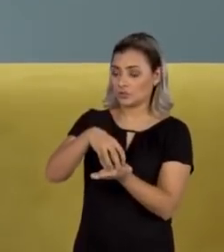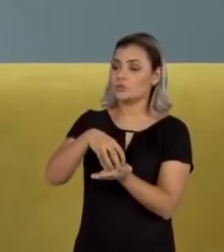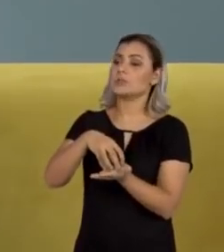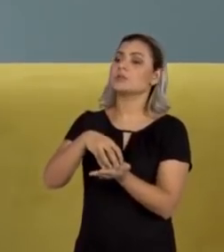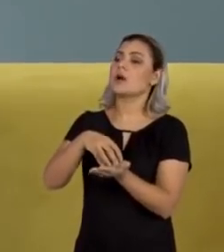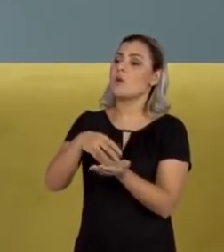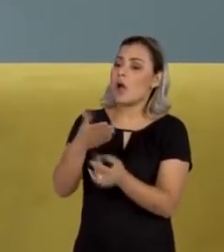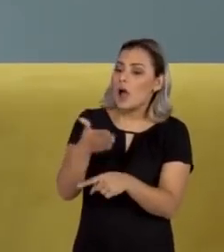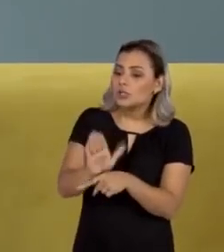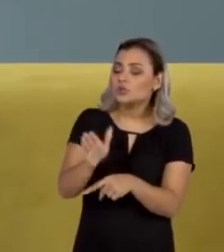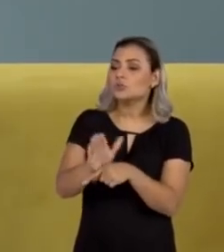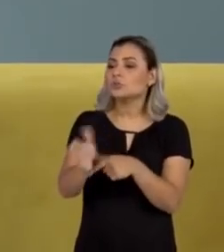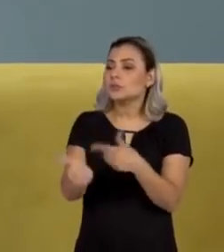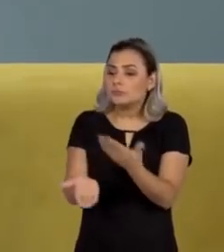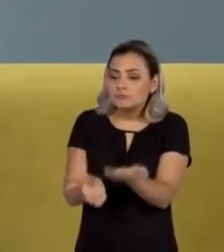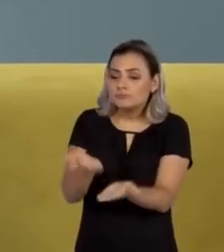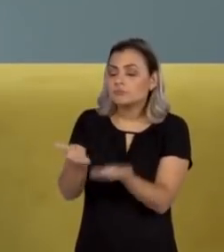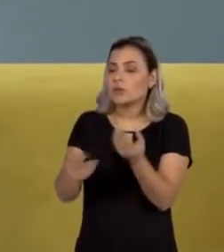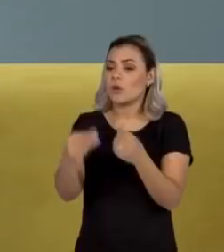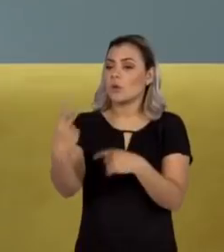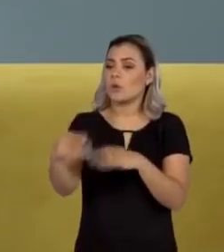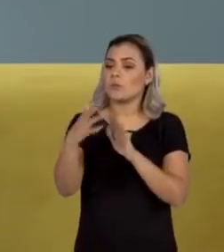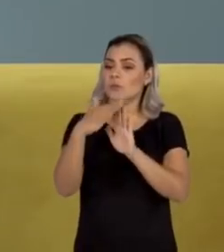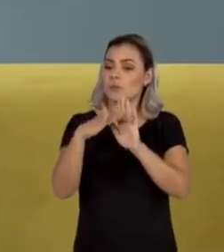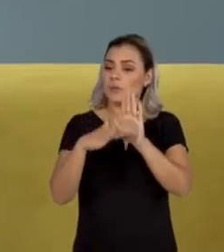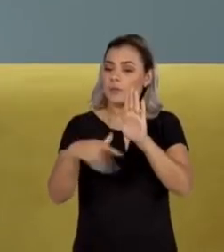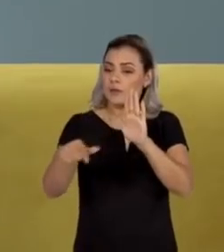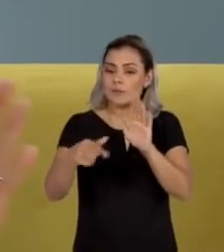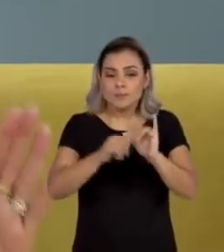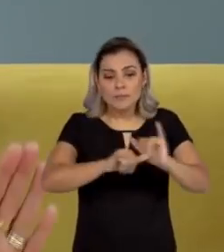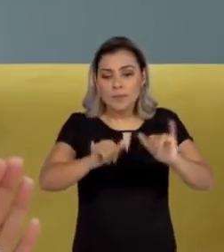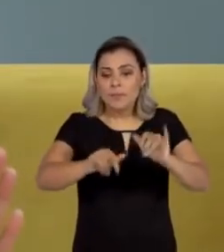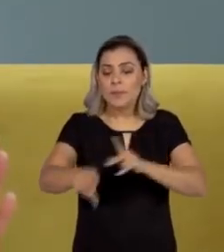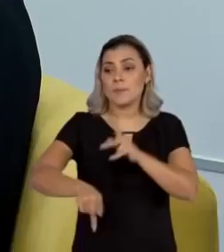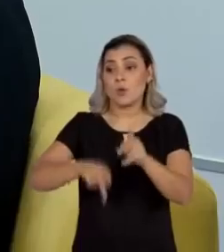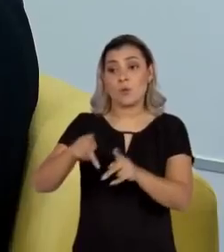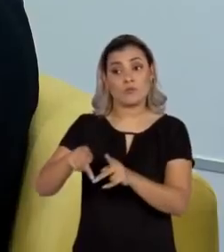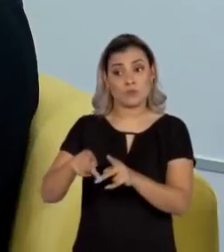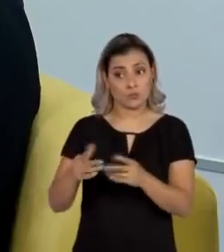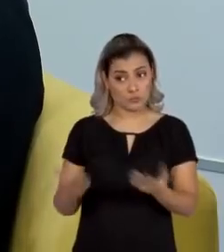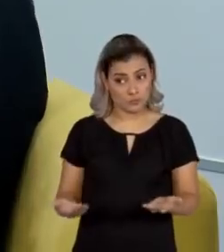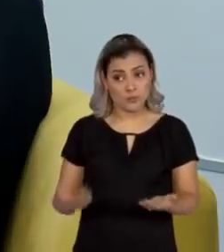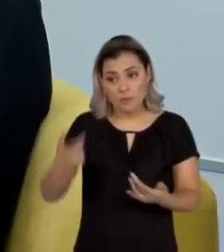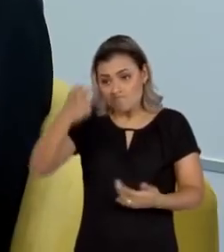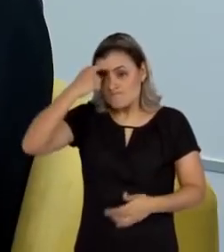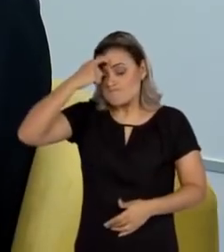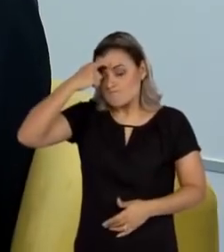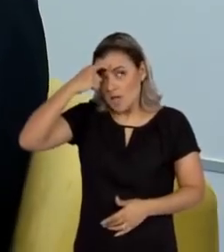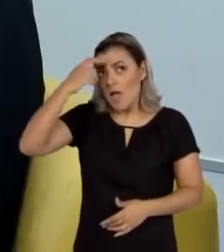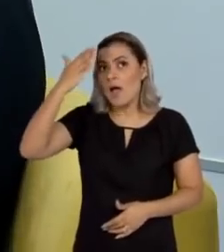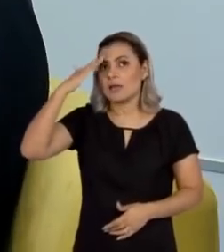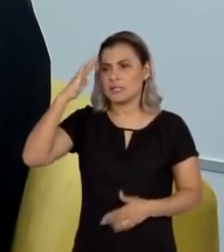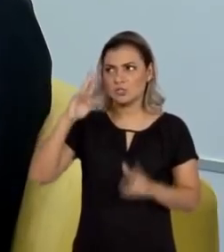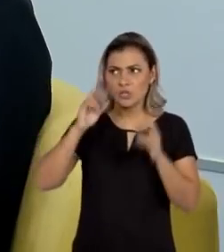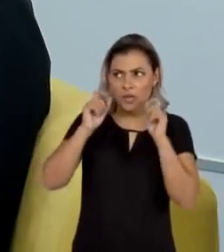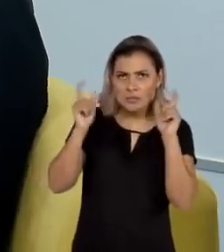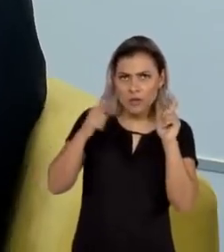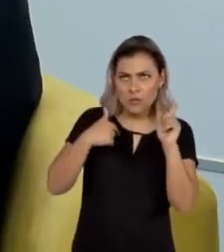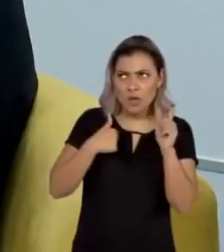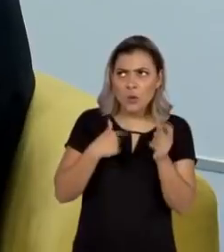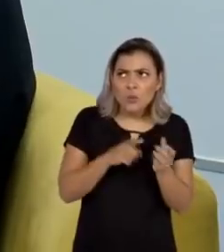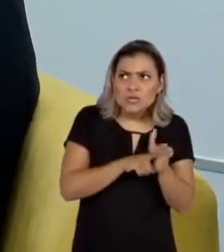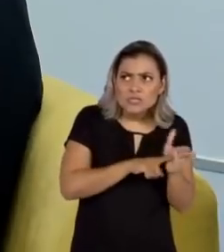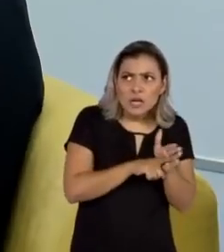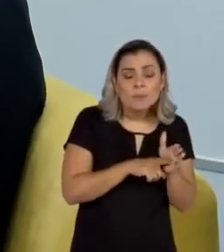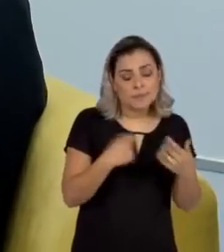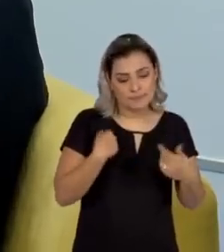institucionaliza a forma de você conscientizar a nossa população. Esse é o primeiro passo. Porque as pessoas vão ficar alertas, será que eu tenho diabetes? Preciso